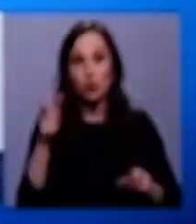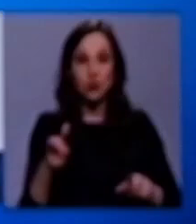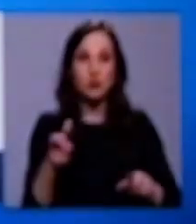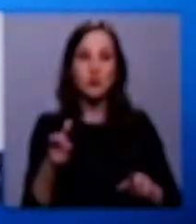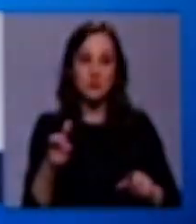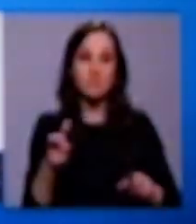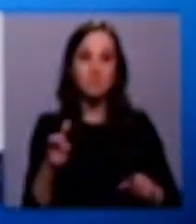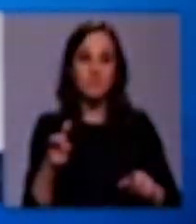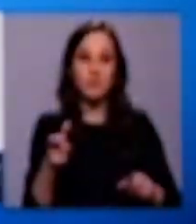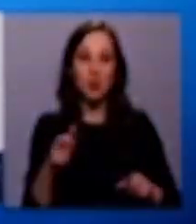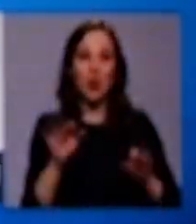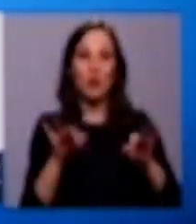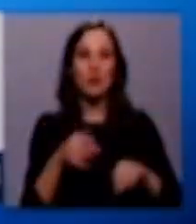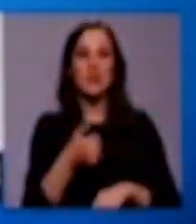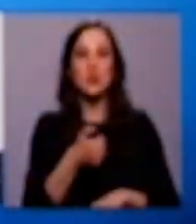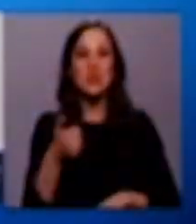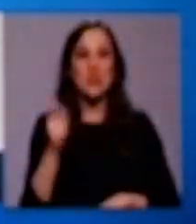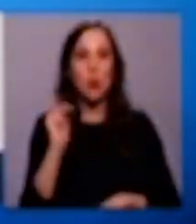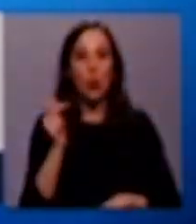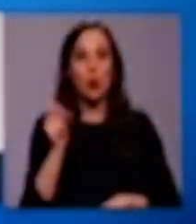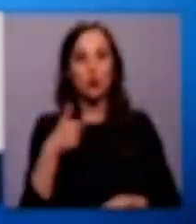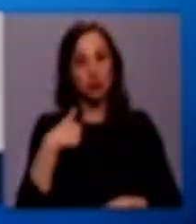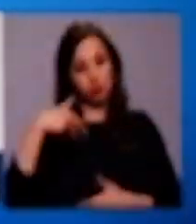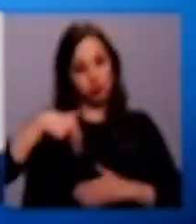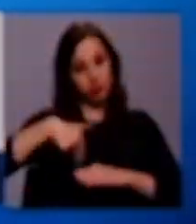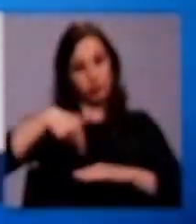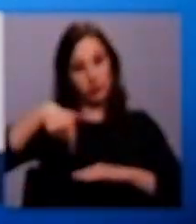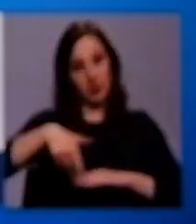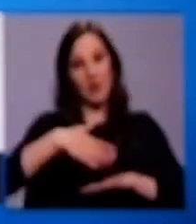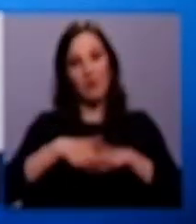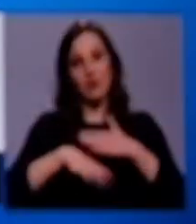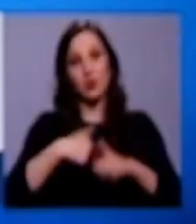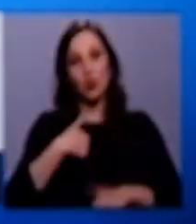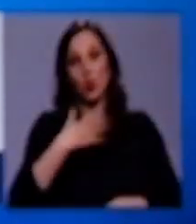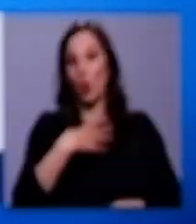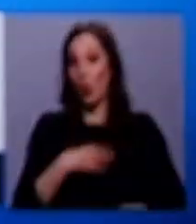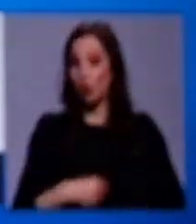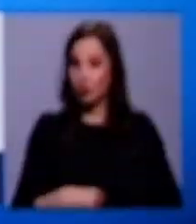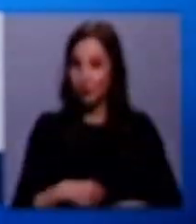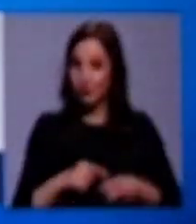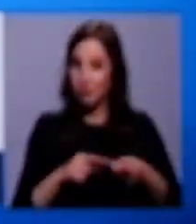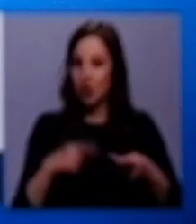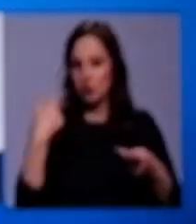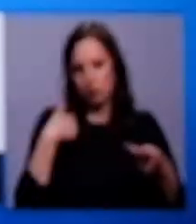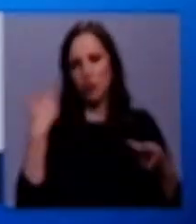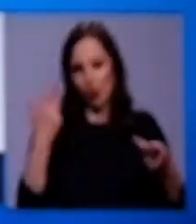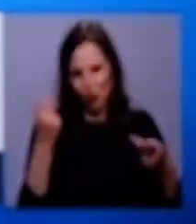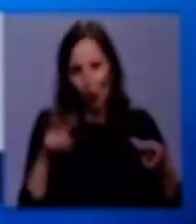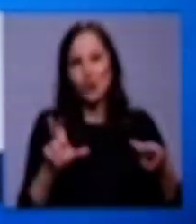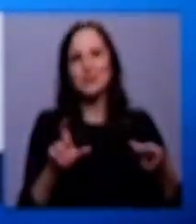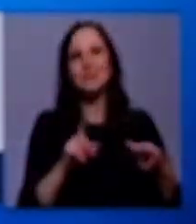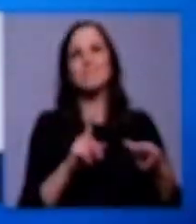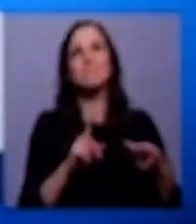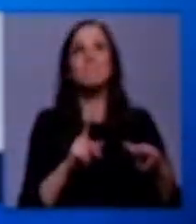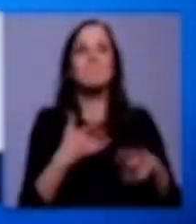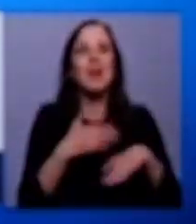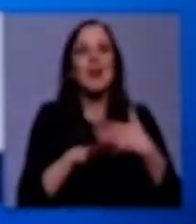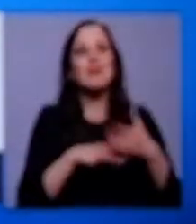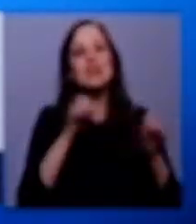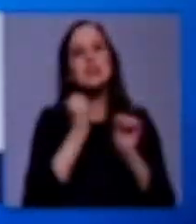ao fim de 55 anos estivesse neste sítio a fazer o que gosto de fazer, tenho essa sorte, que é fazer